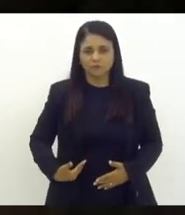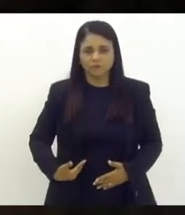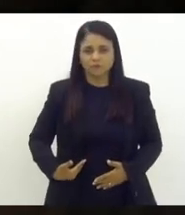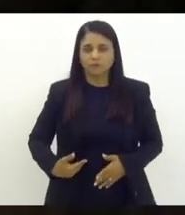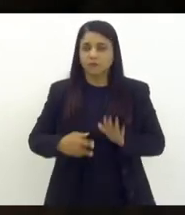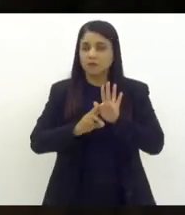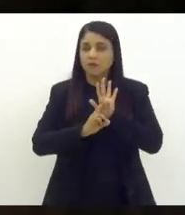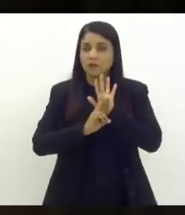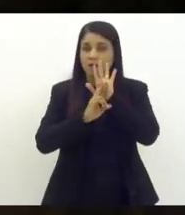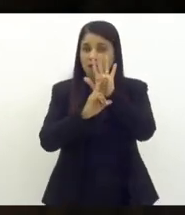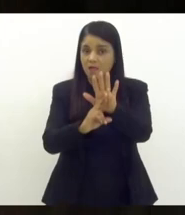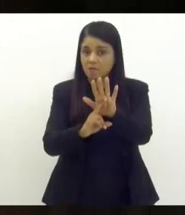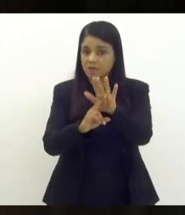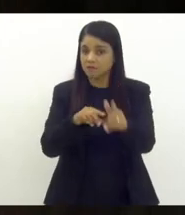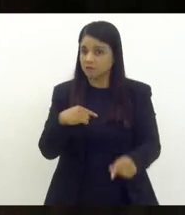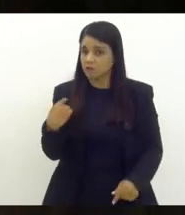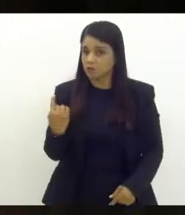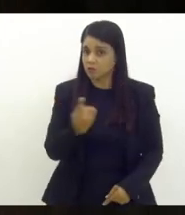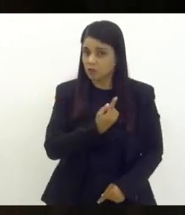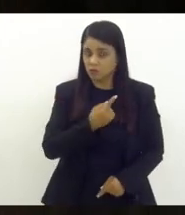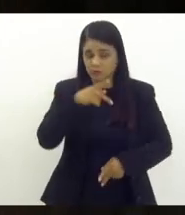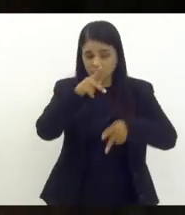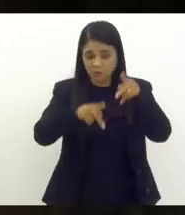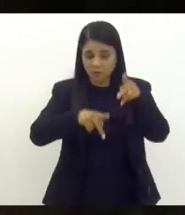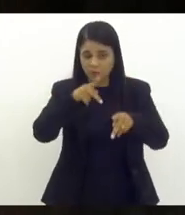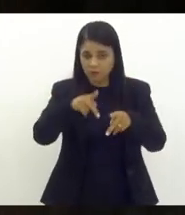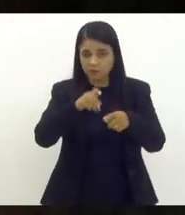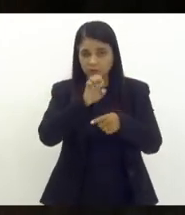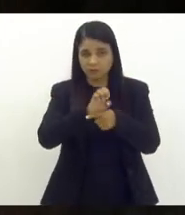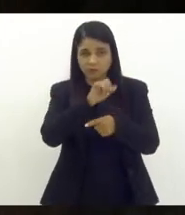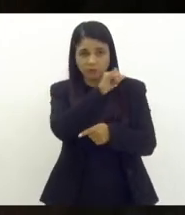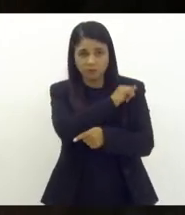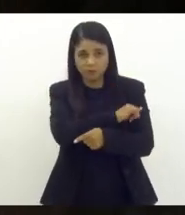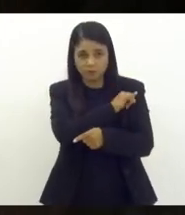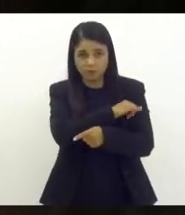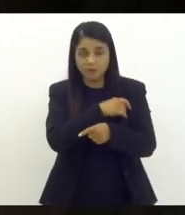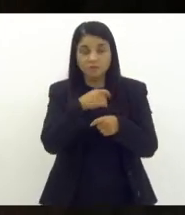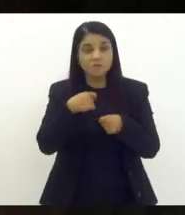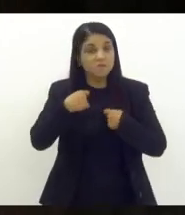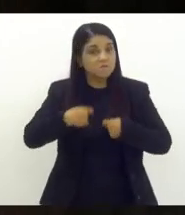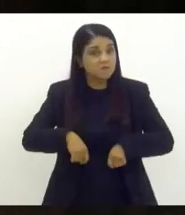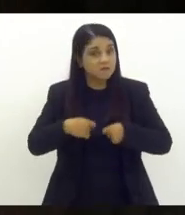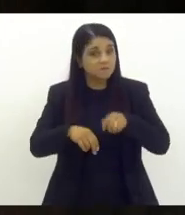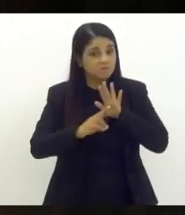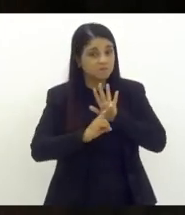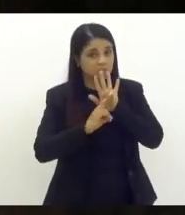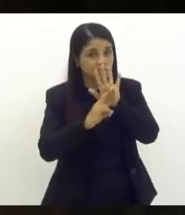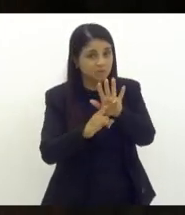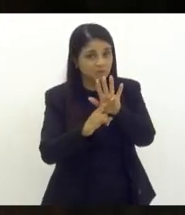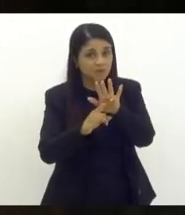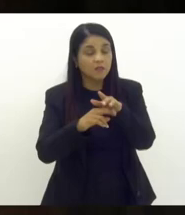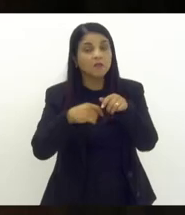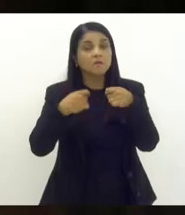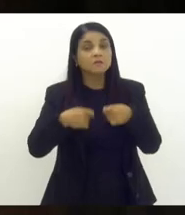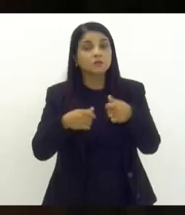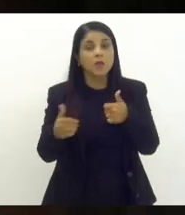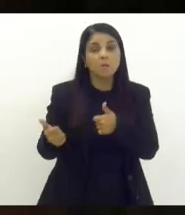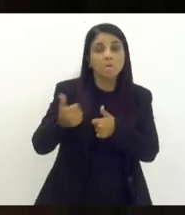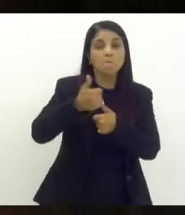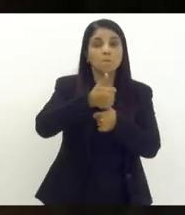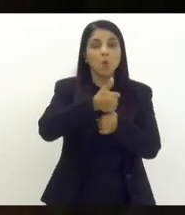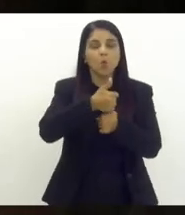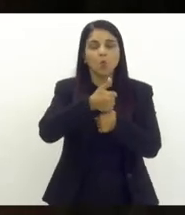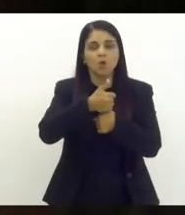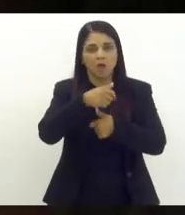o representante da população Fluminense para você representar alguém você precisa estar nesse lugar desse alguém